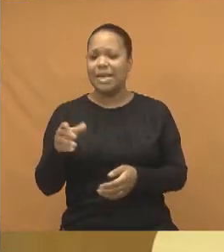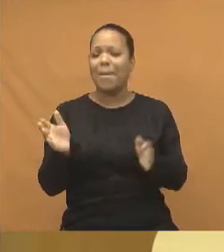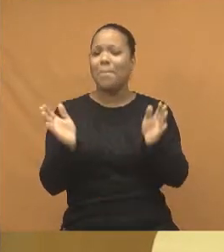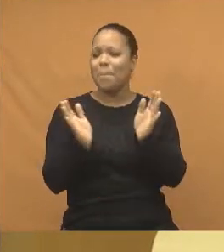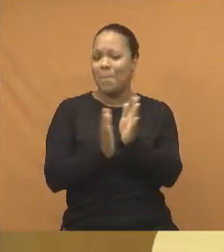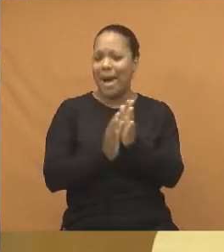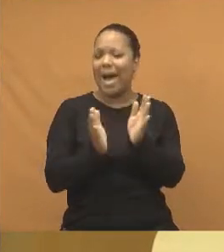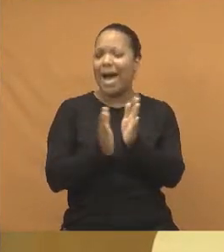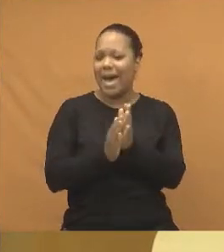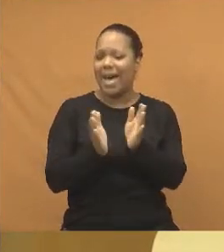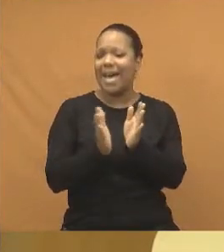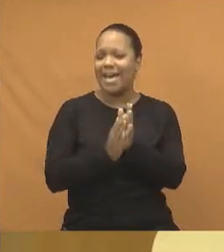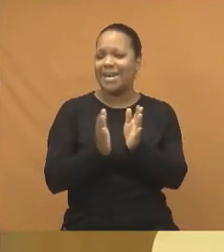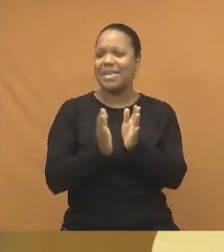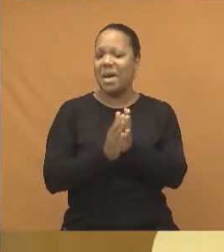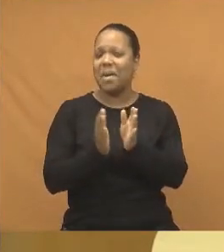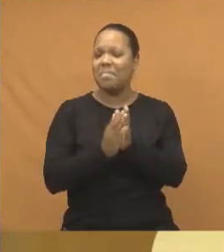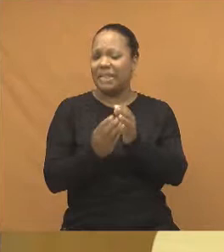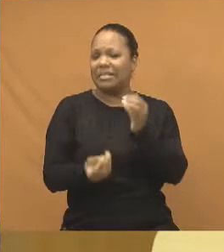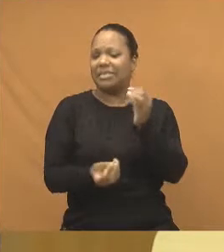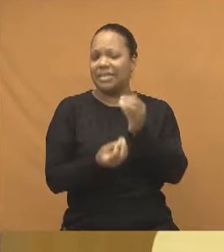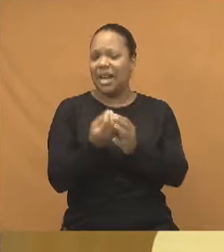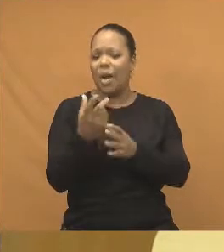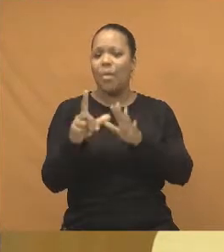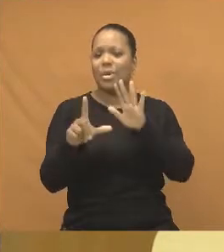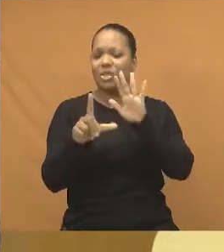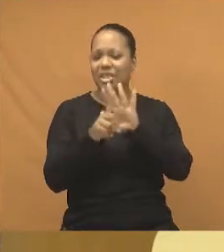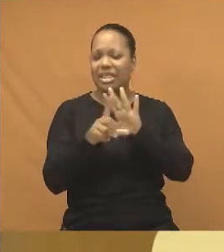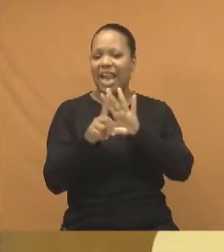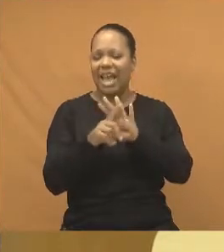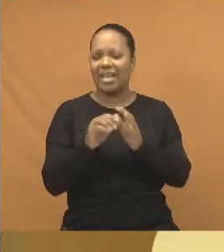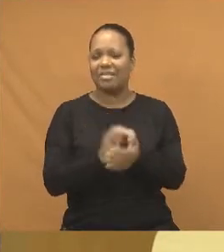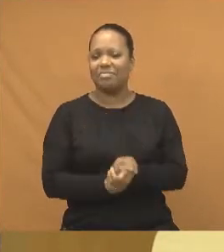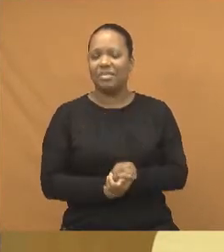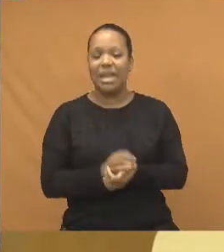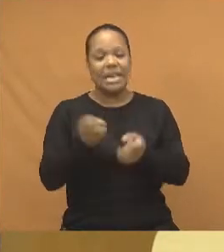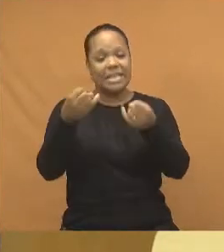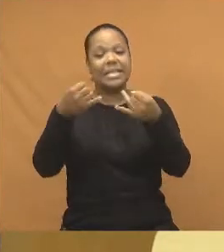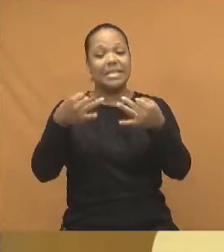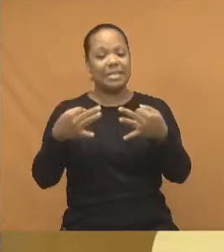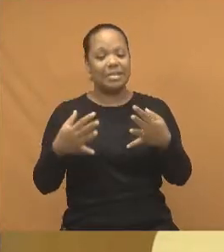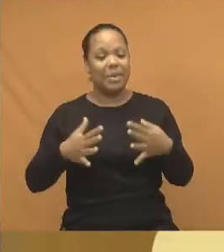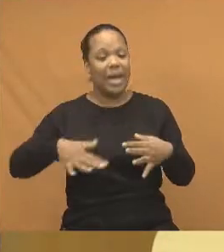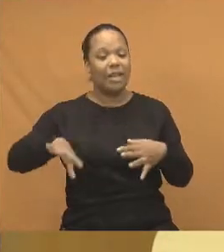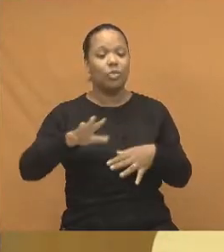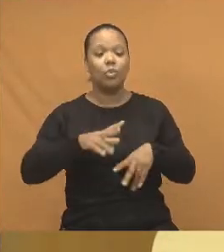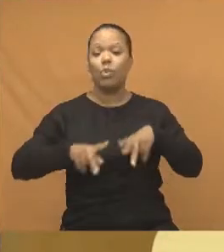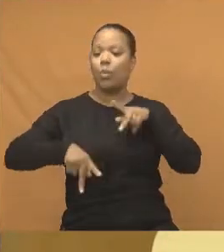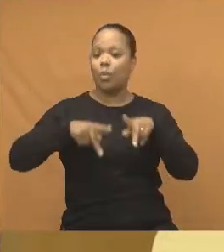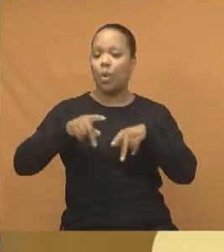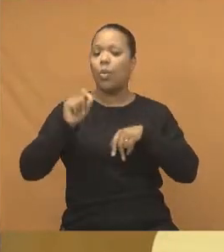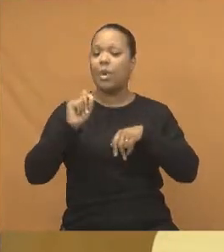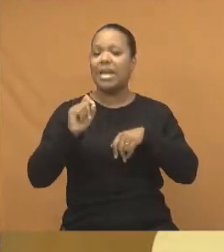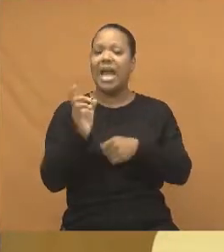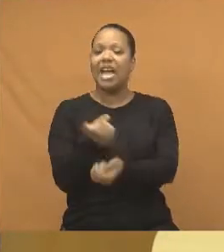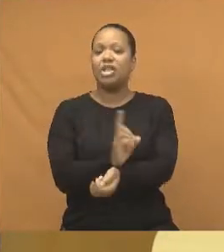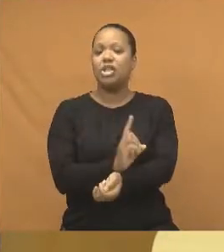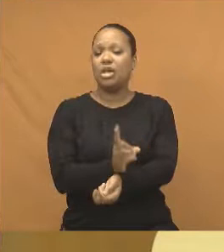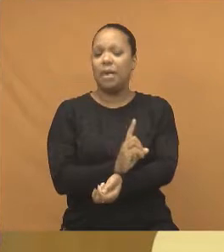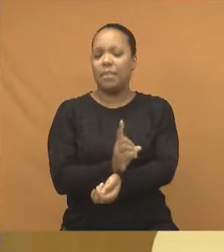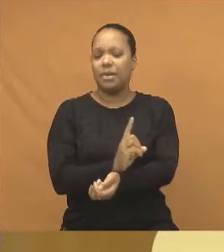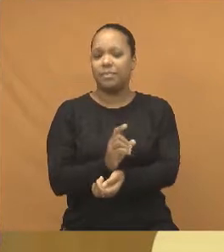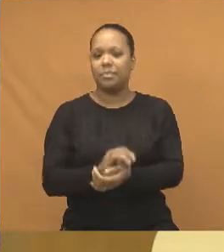parabenizando aí pela iniciativa, dizer aqui para explicar um pouquinho para a população aí o que é o diabetes.